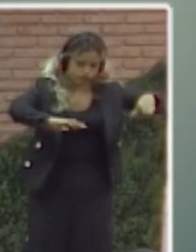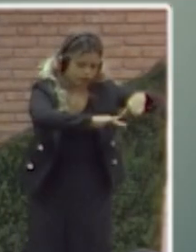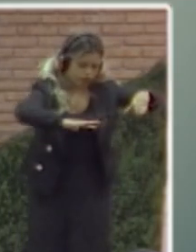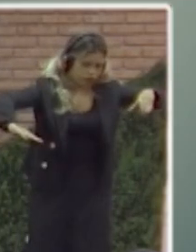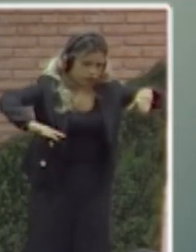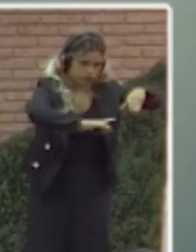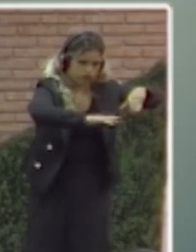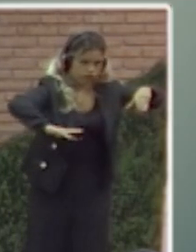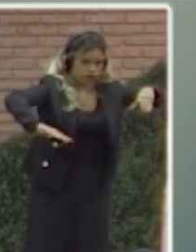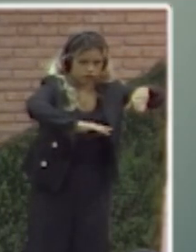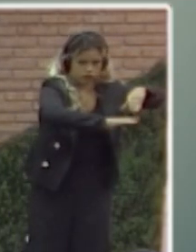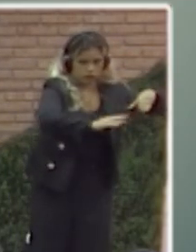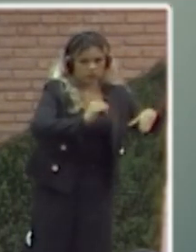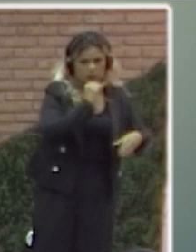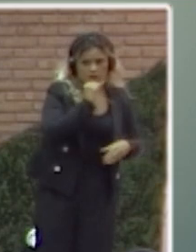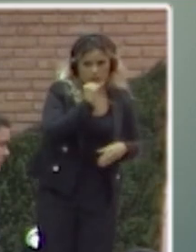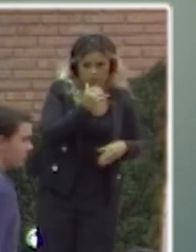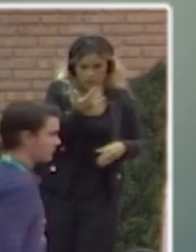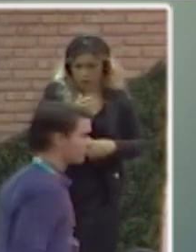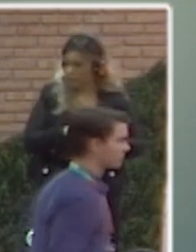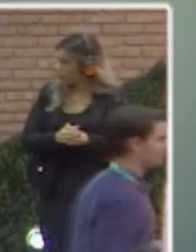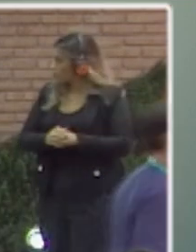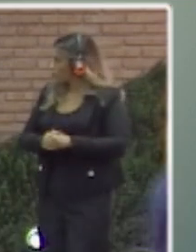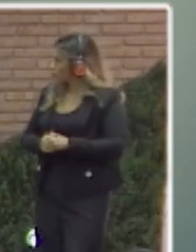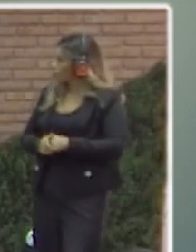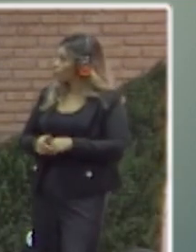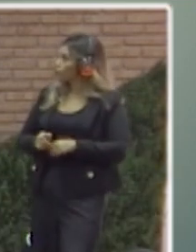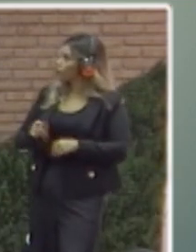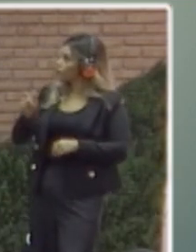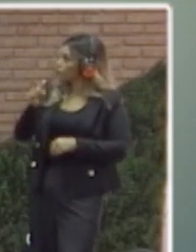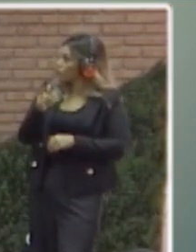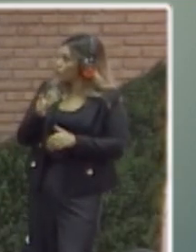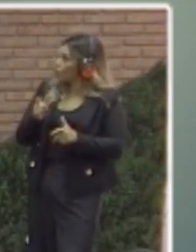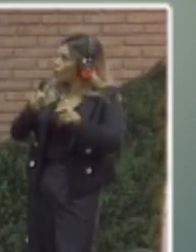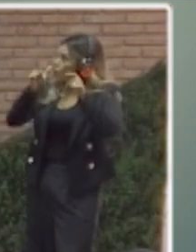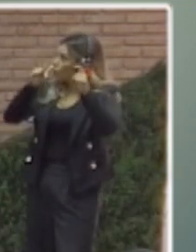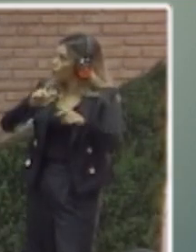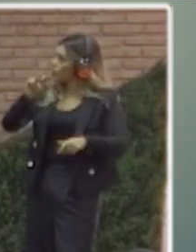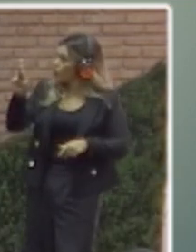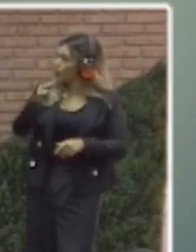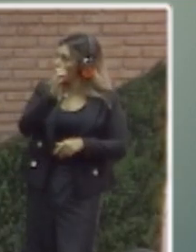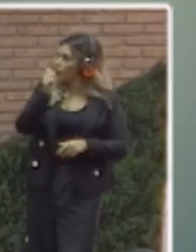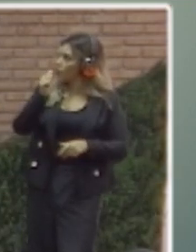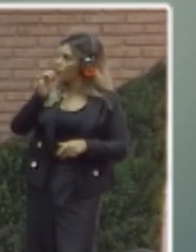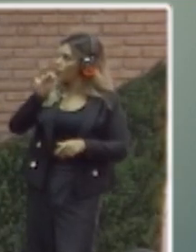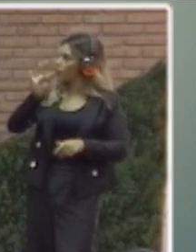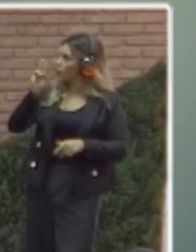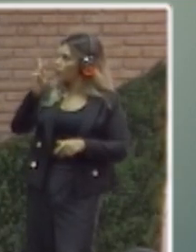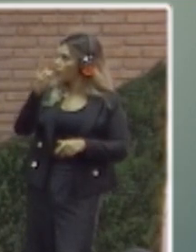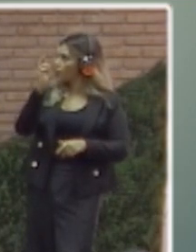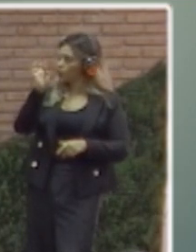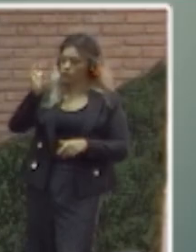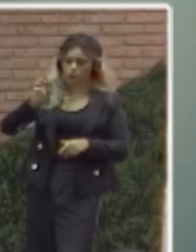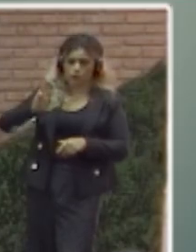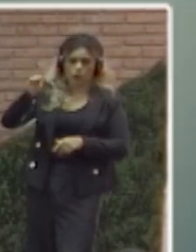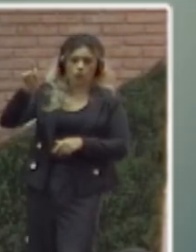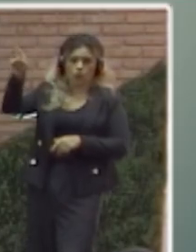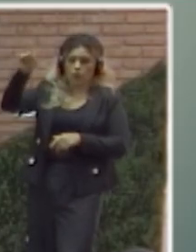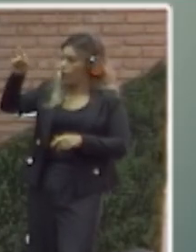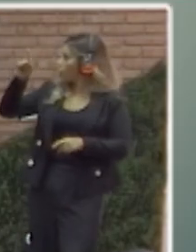por exemplo, em Heathrow, a gente está entregando, quando estava entregando o terminal novo, o Terminal